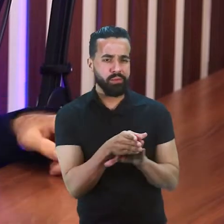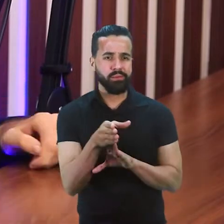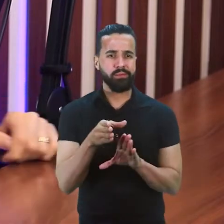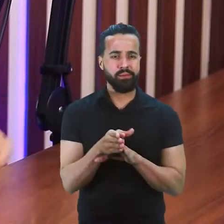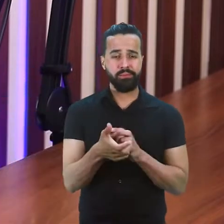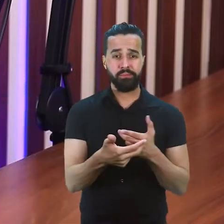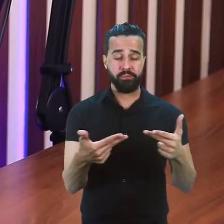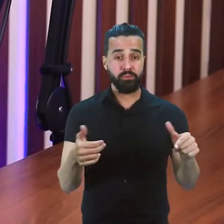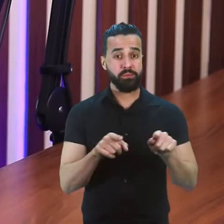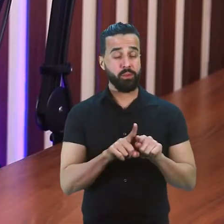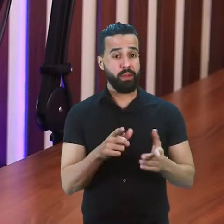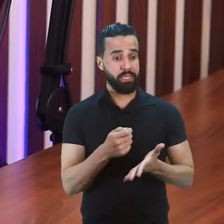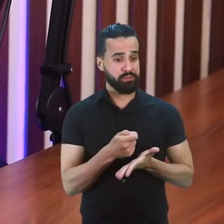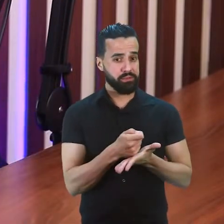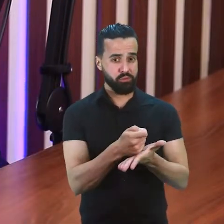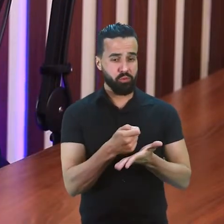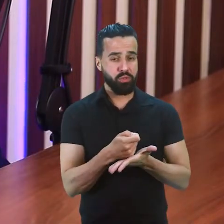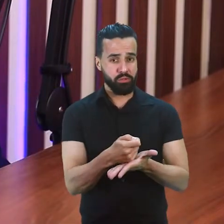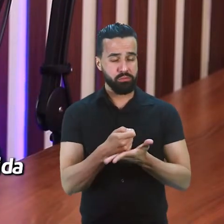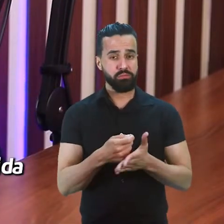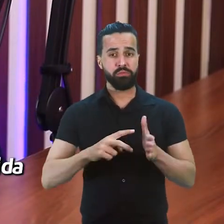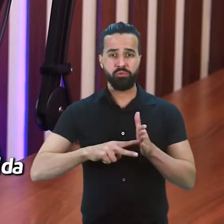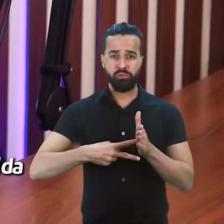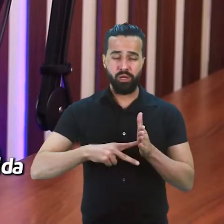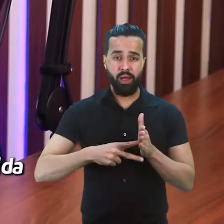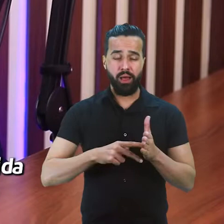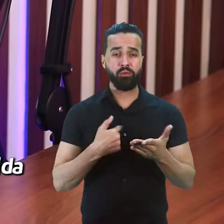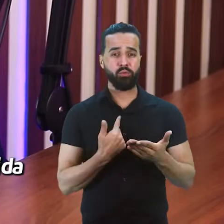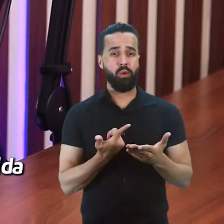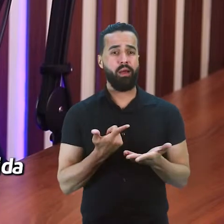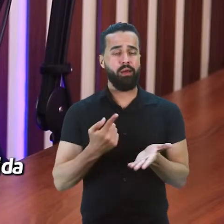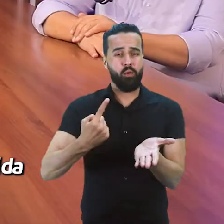inclusive assessorando o sindicato nas tratativas com as empresas e tudo, né?